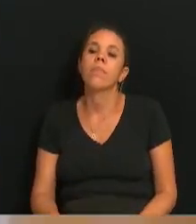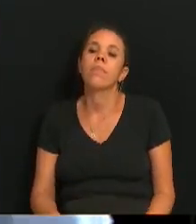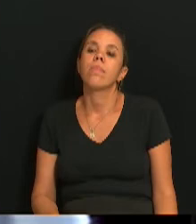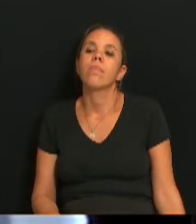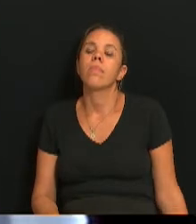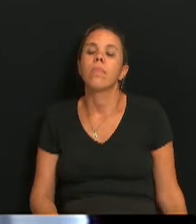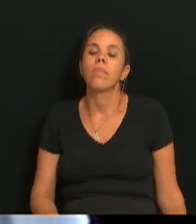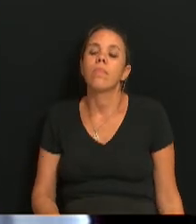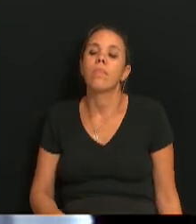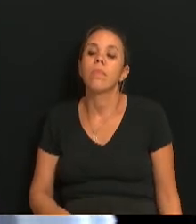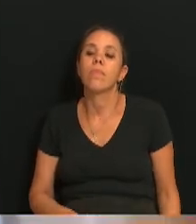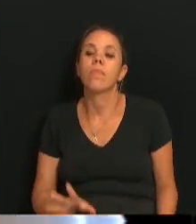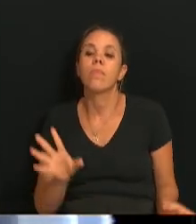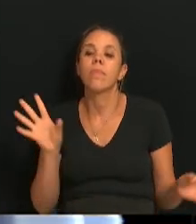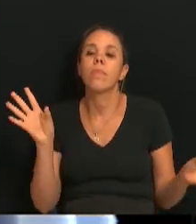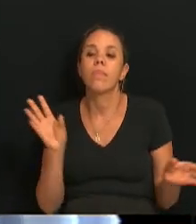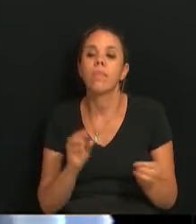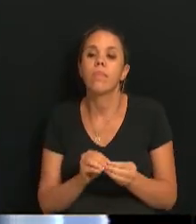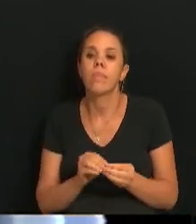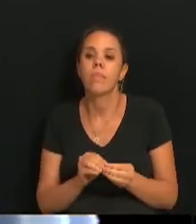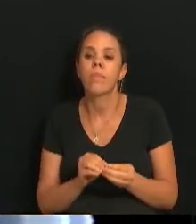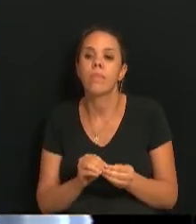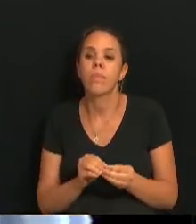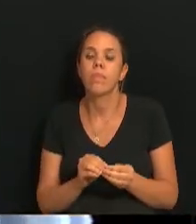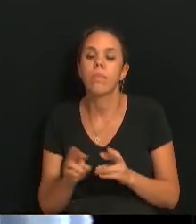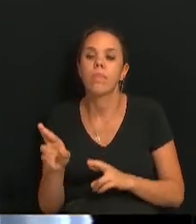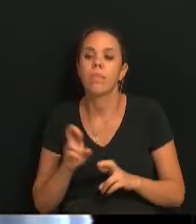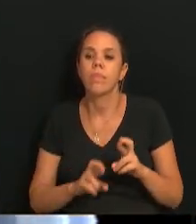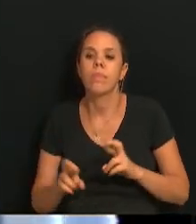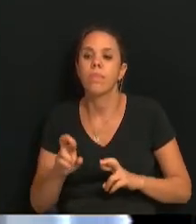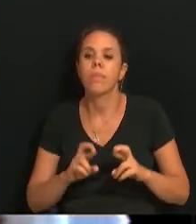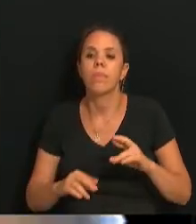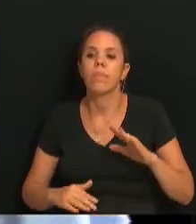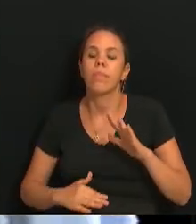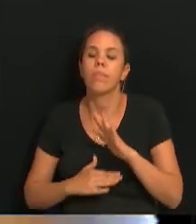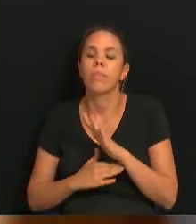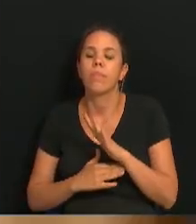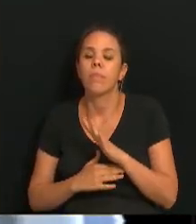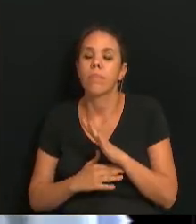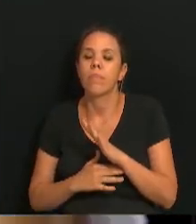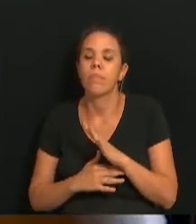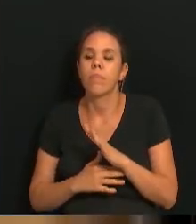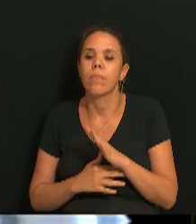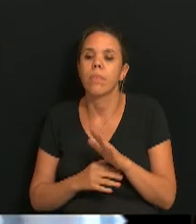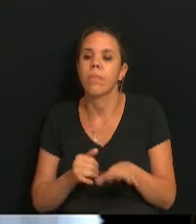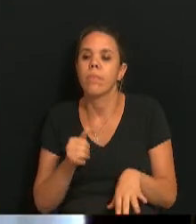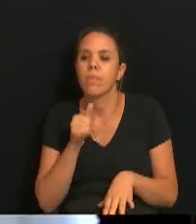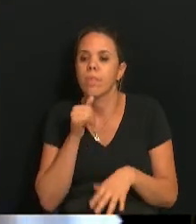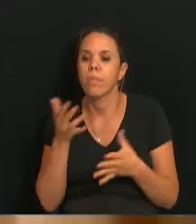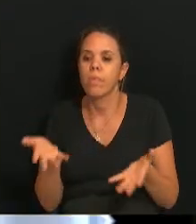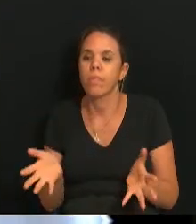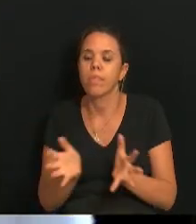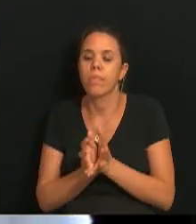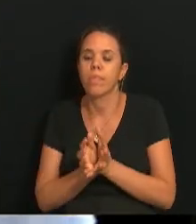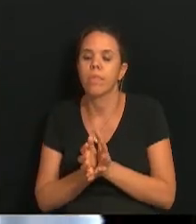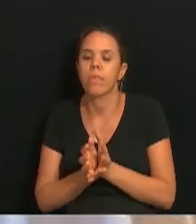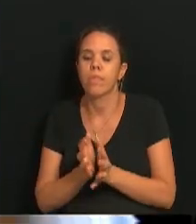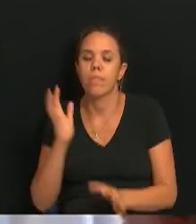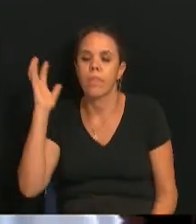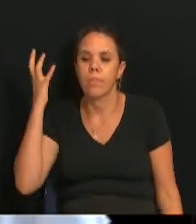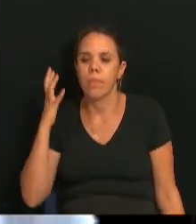que, justamente, no poder de fiscalização da Câmara, e que, de forma exemplar, a Comissão de Educação, a vereadora Guida, tem